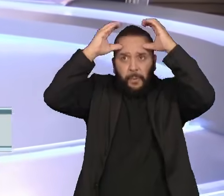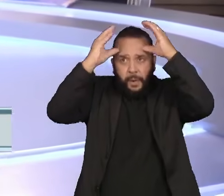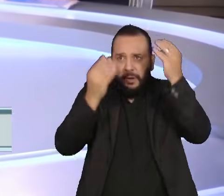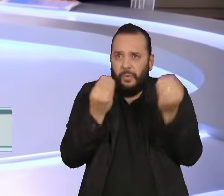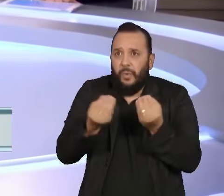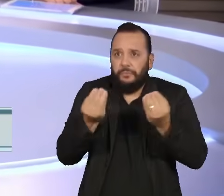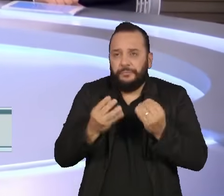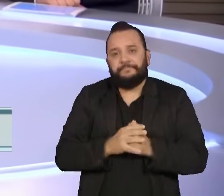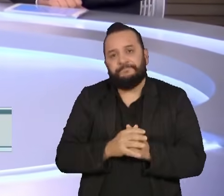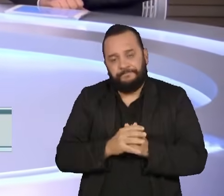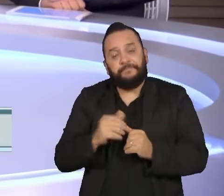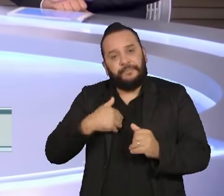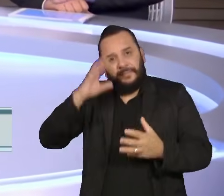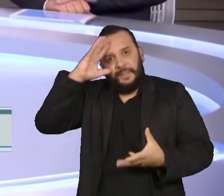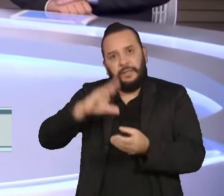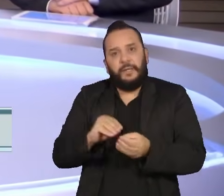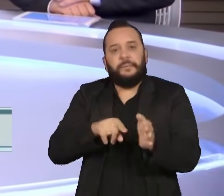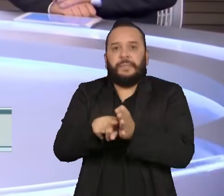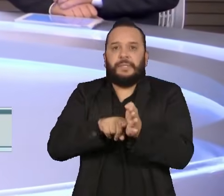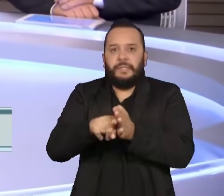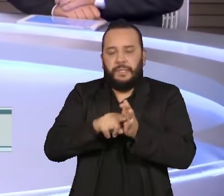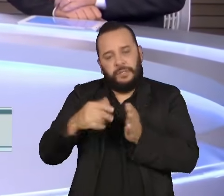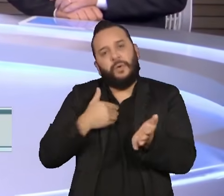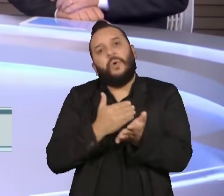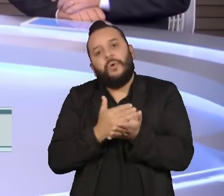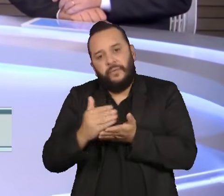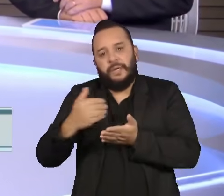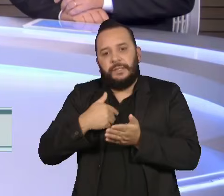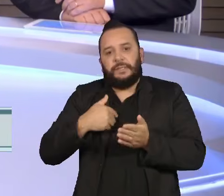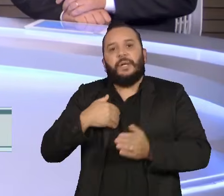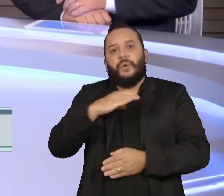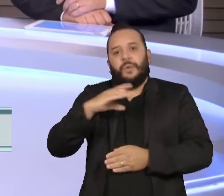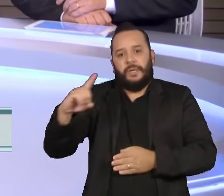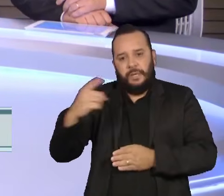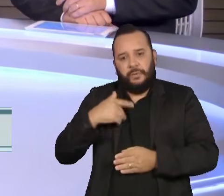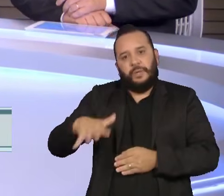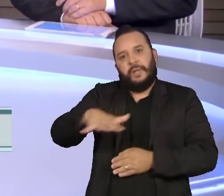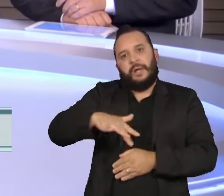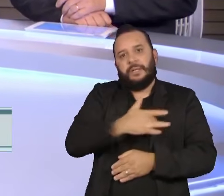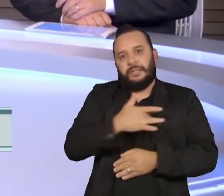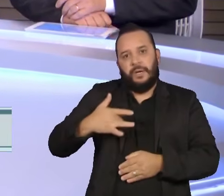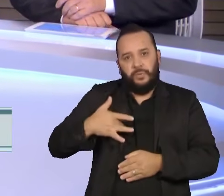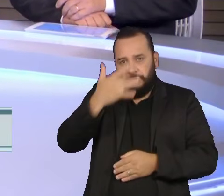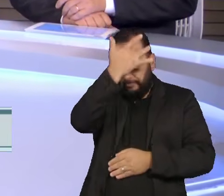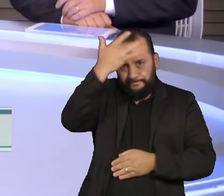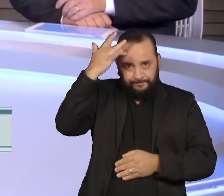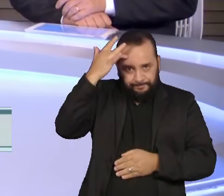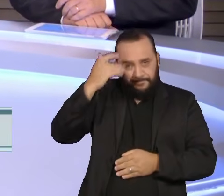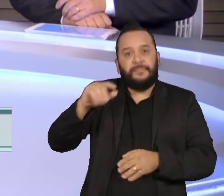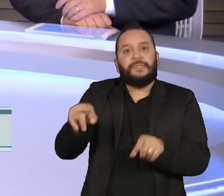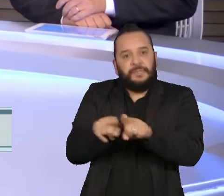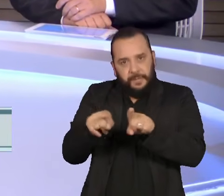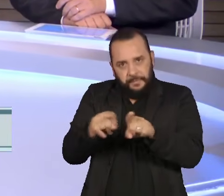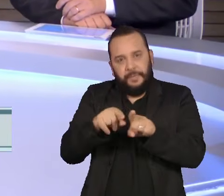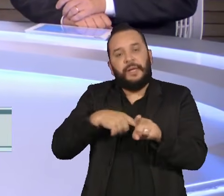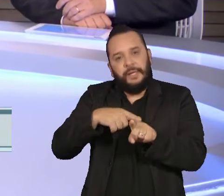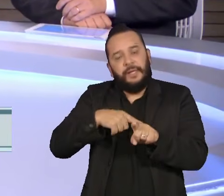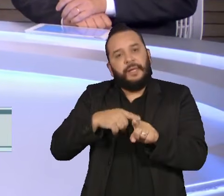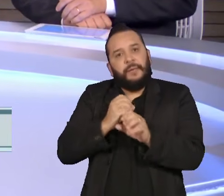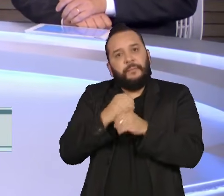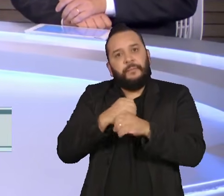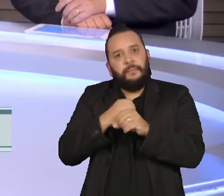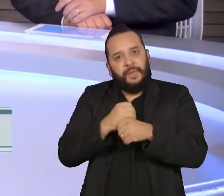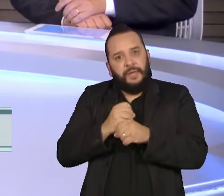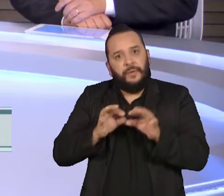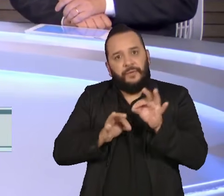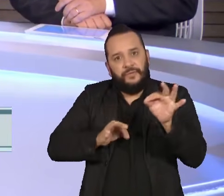da pesquisa, eu conversei com o coordenador do Laboratório de Genômica Fisiológica da Saúde Mental do Departamento de Fisiologia e Biofísica do